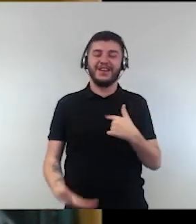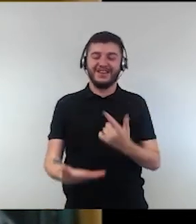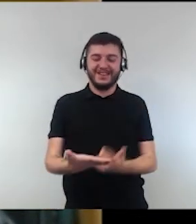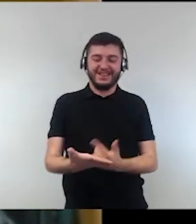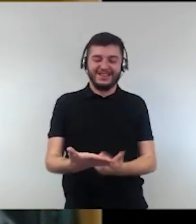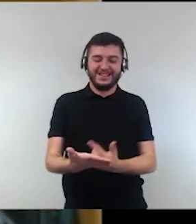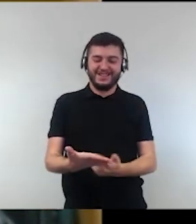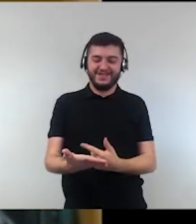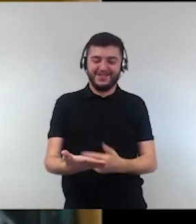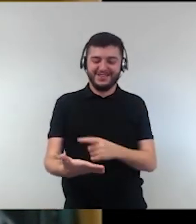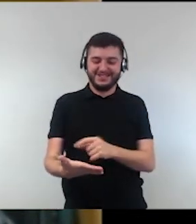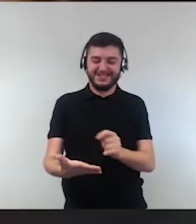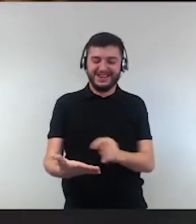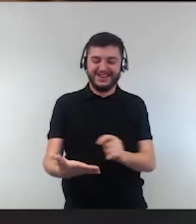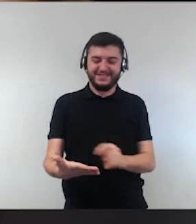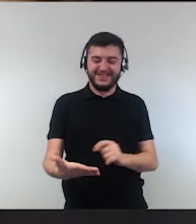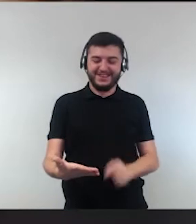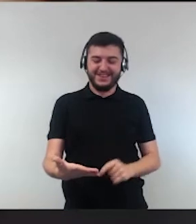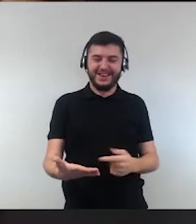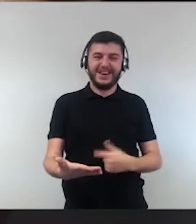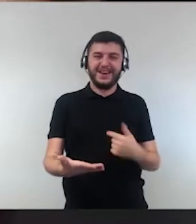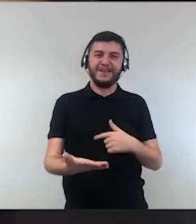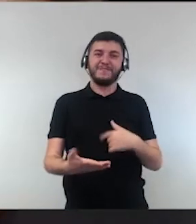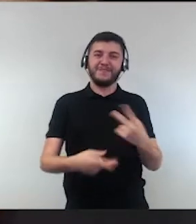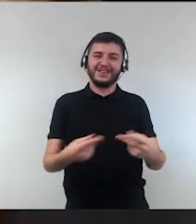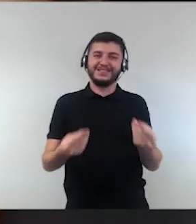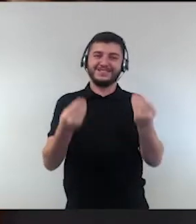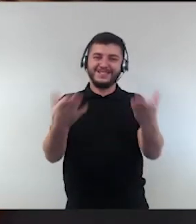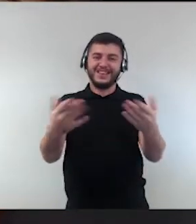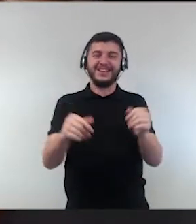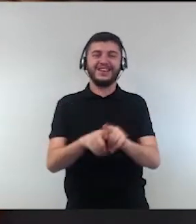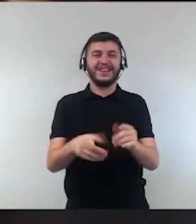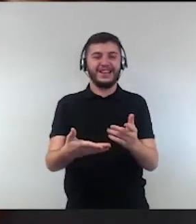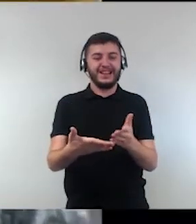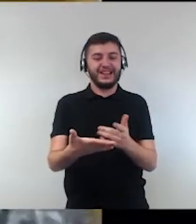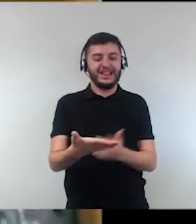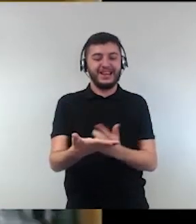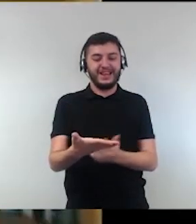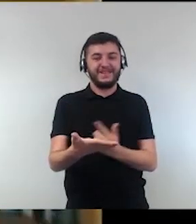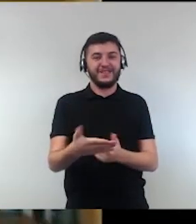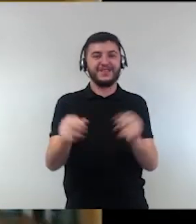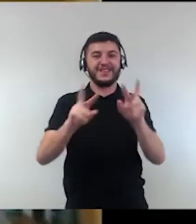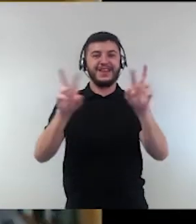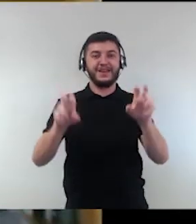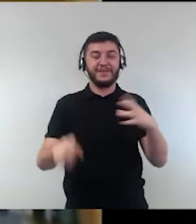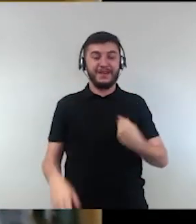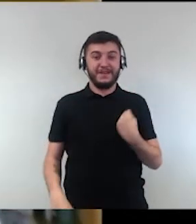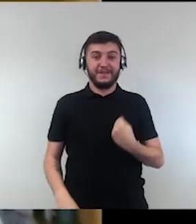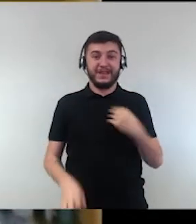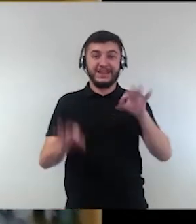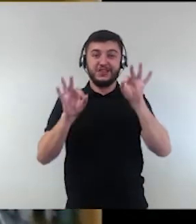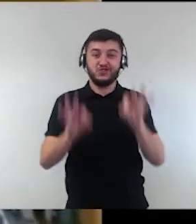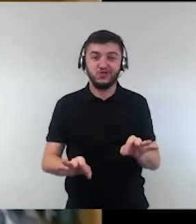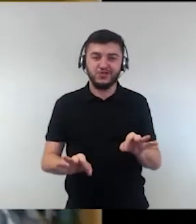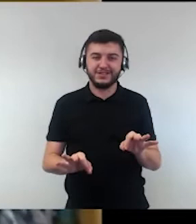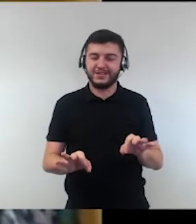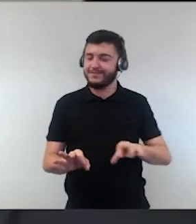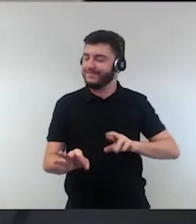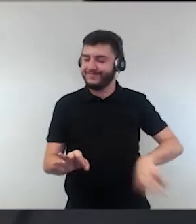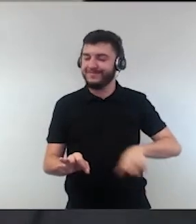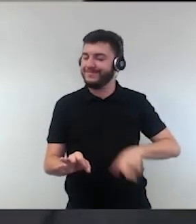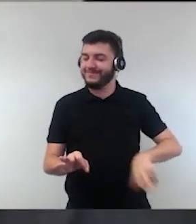Não é Justa. Ah, muito grato, muito obrigado. Mandei para o Pedro e para você vai receber. Muito obrigado.